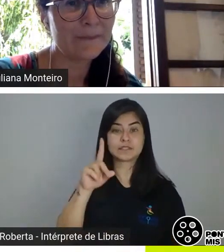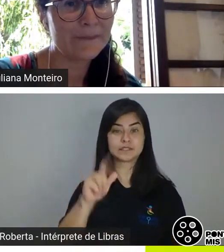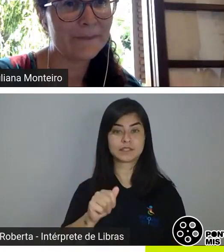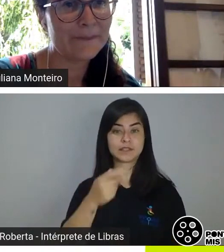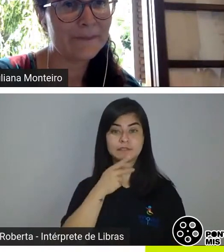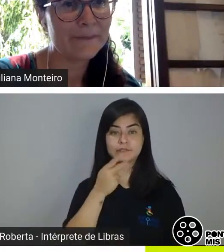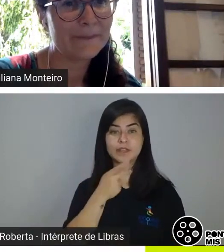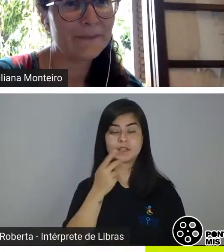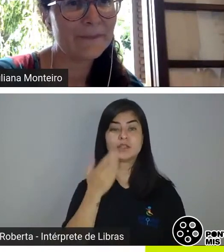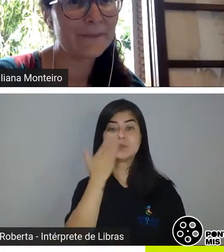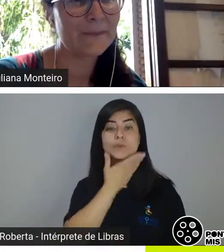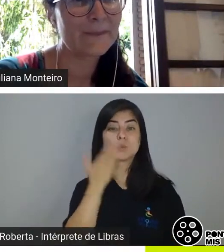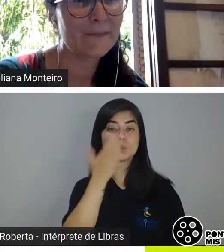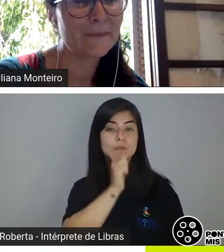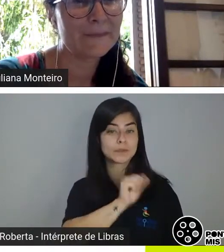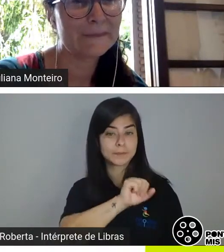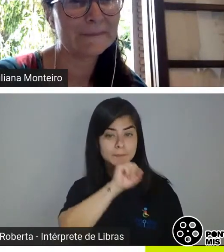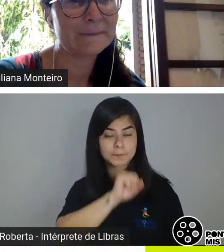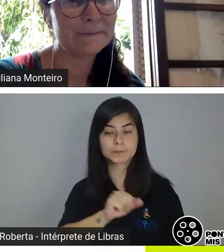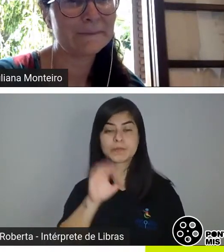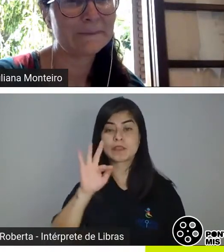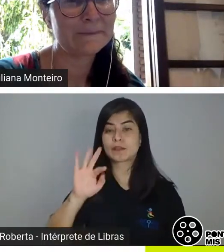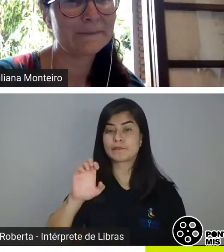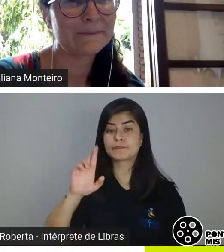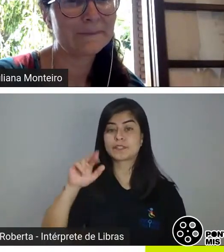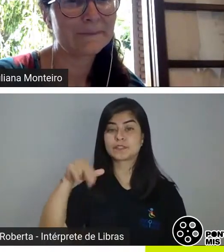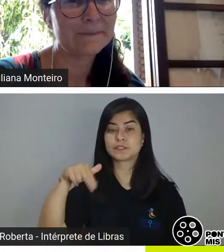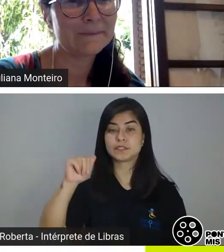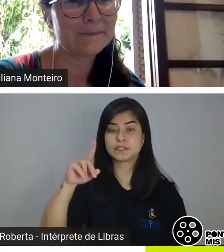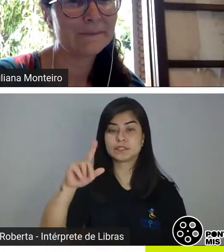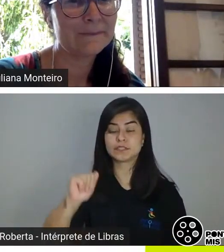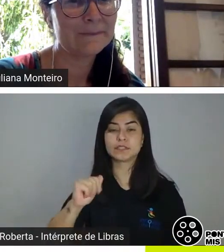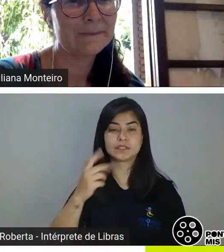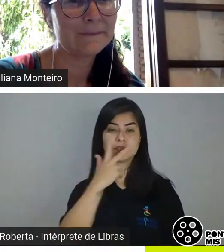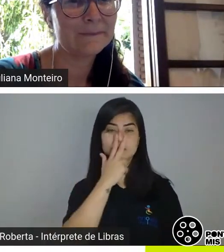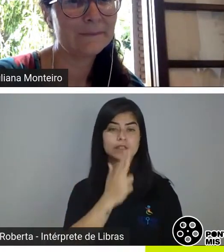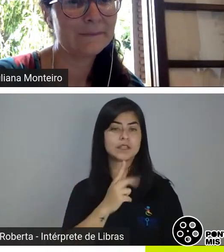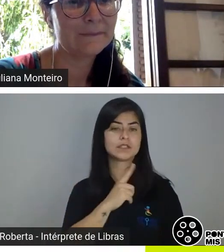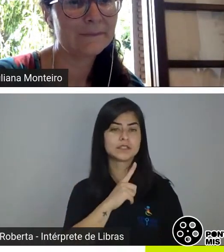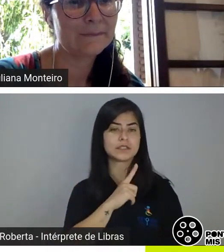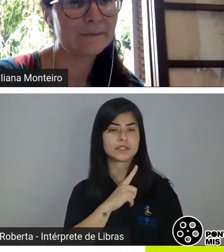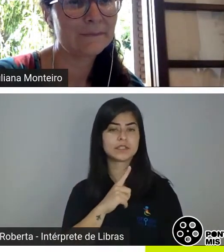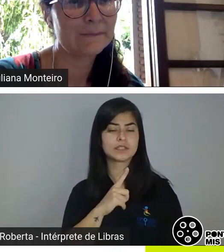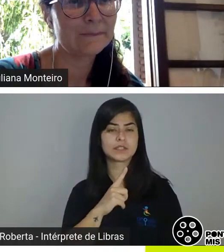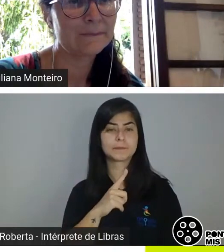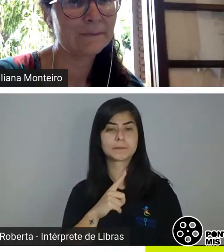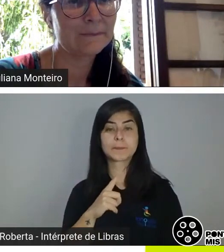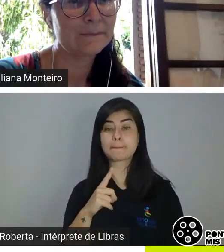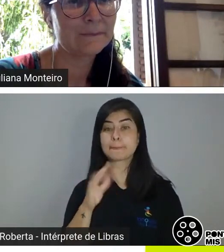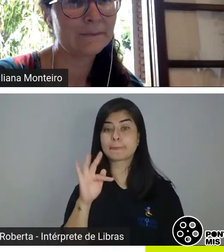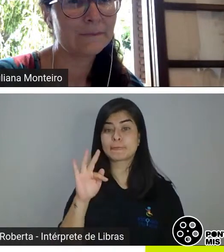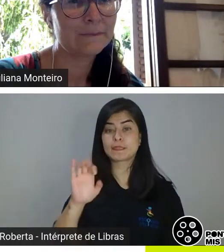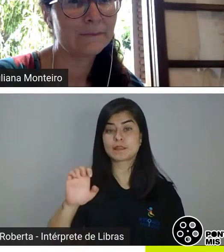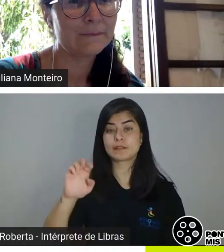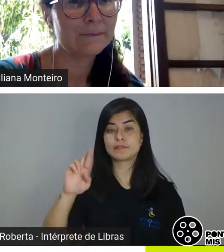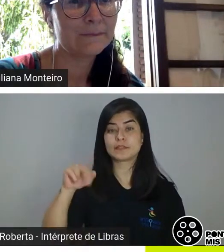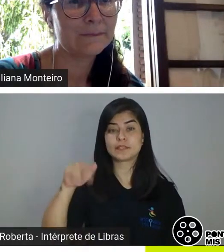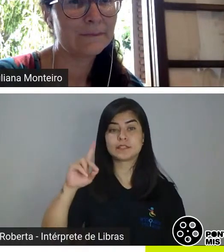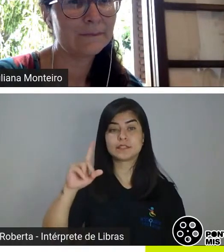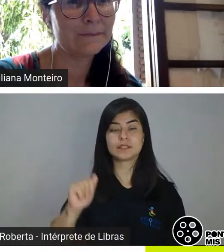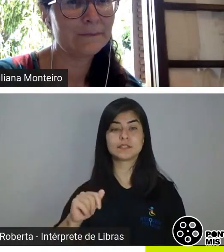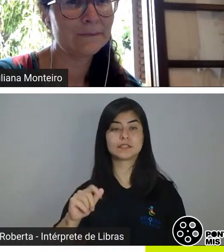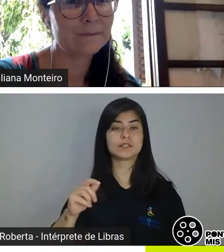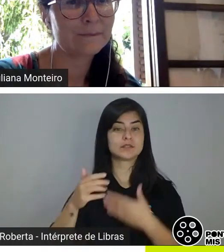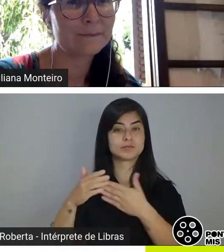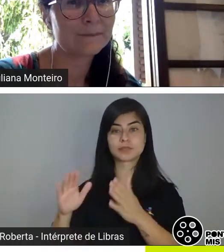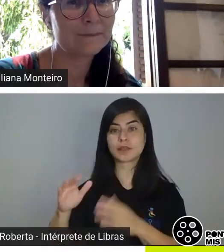uma cena que a Fernanda tinha que... Eu nunca me esqueci disso, acho que já citei outras vezes, mas a Fernanda, ela abria a porta e a